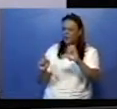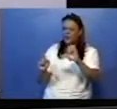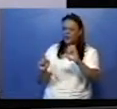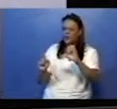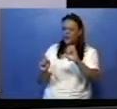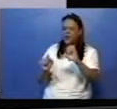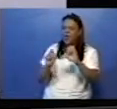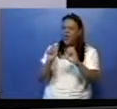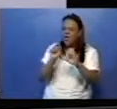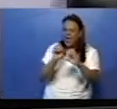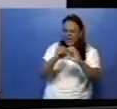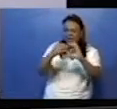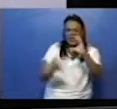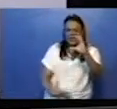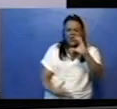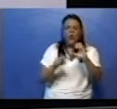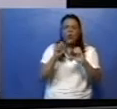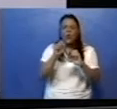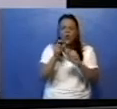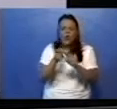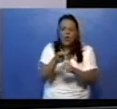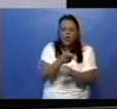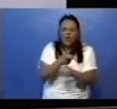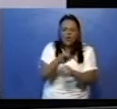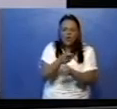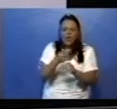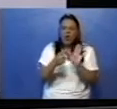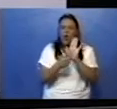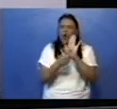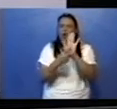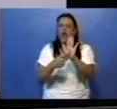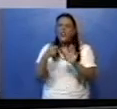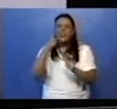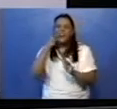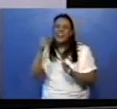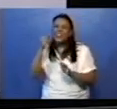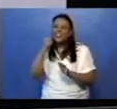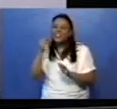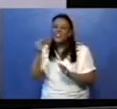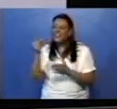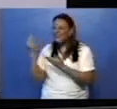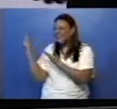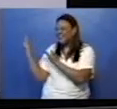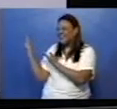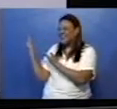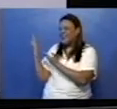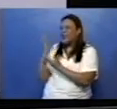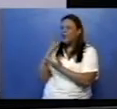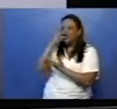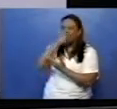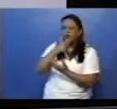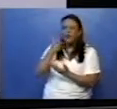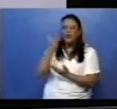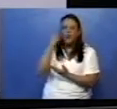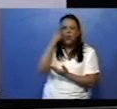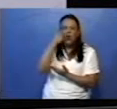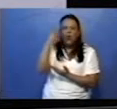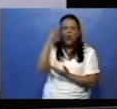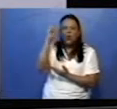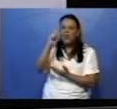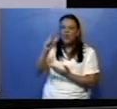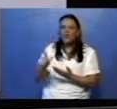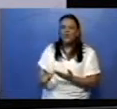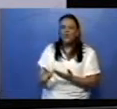de adjetivo. Então, eu tenho aqui essa imagem desse gatinho. Olha lá, gatinho bonitinho, né? Siamesinho, de olho azul, muito